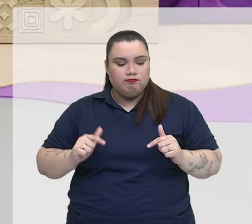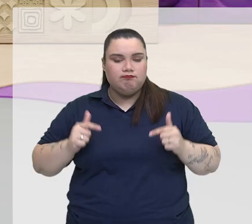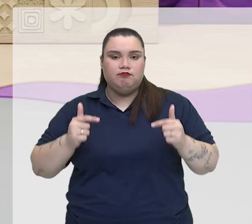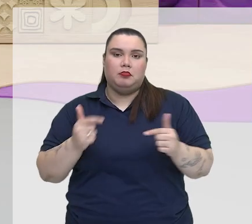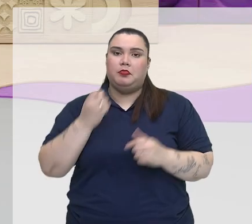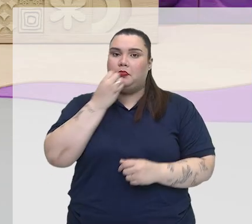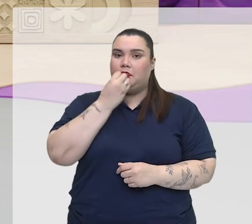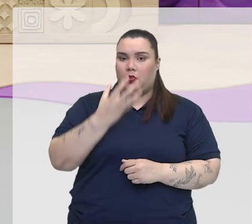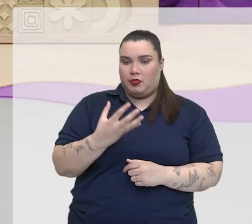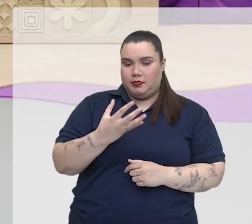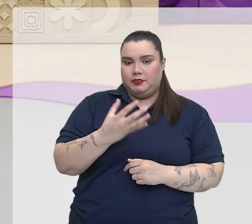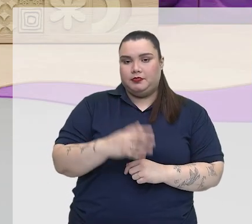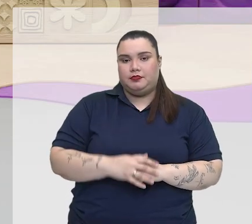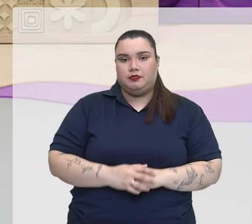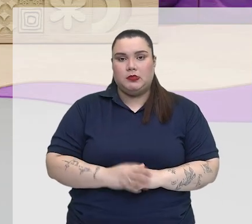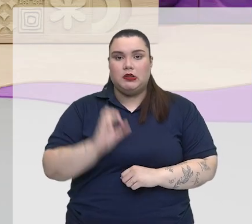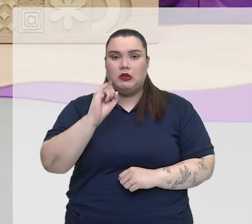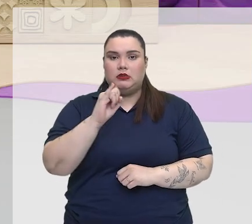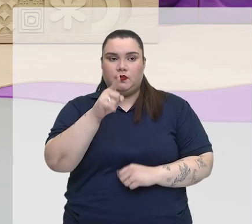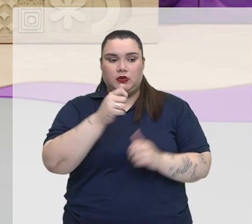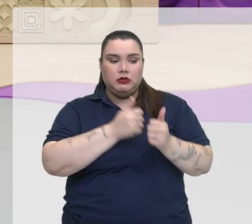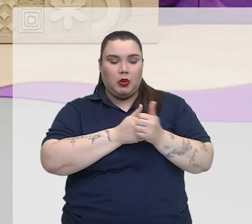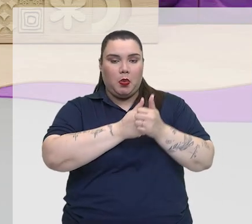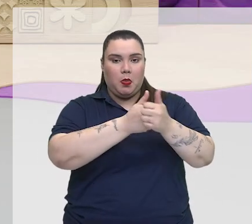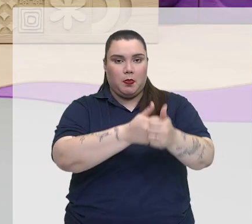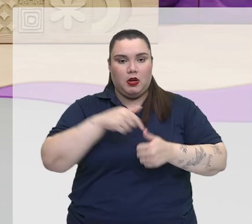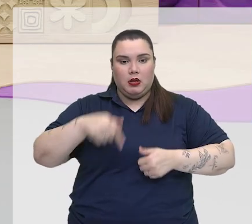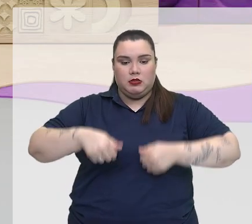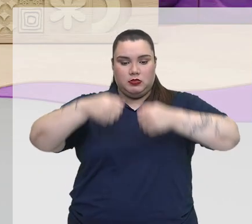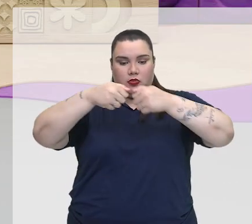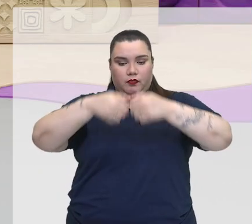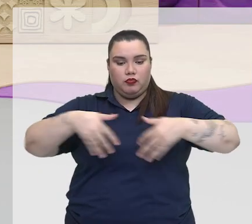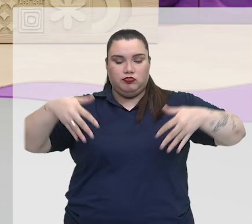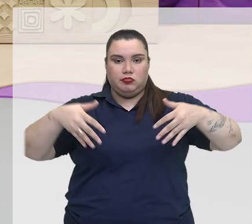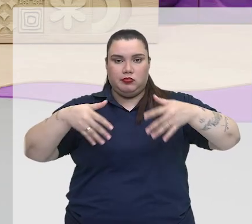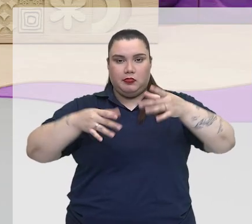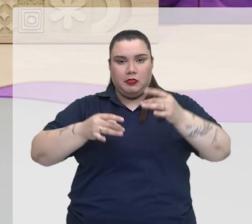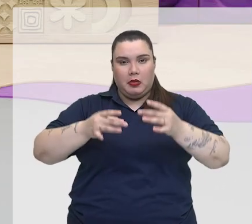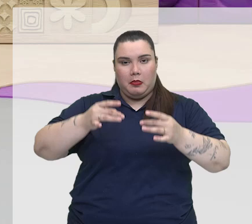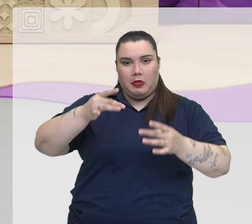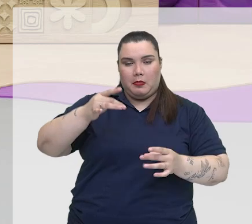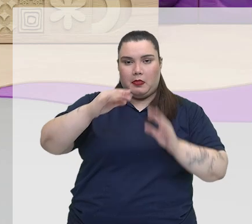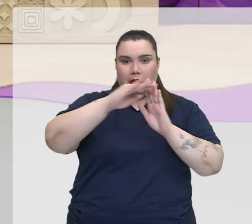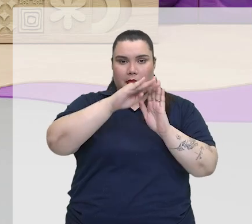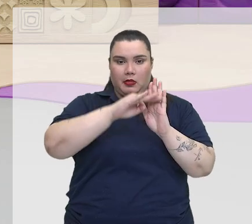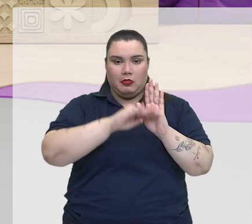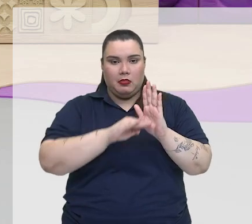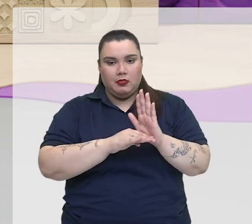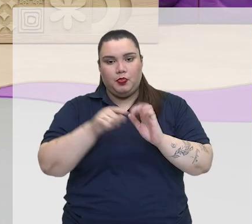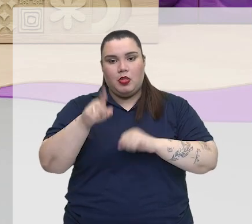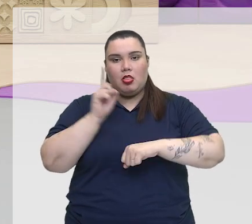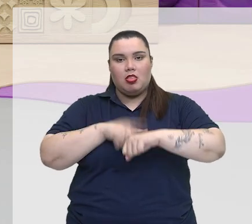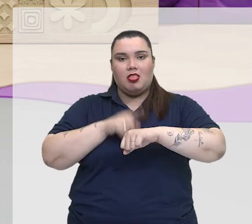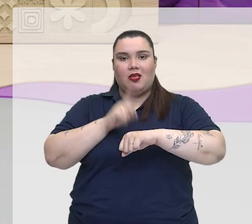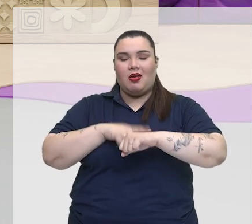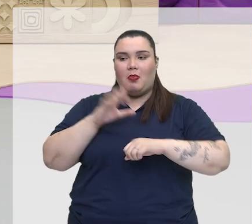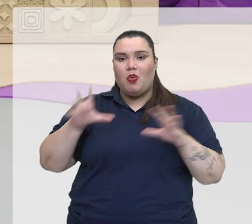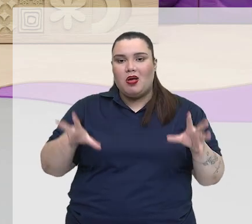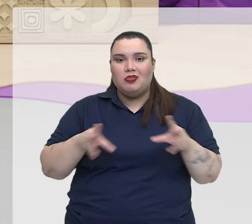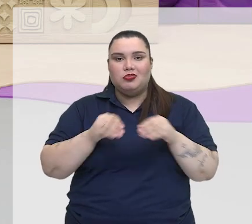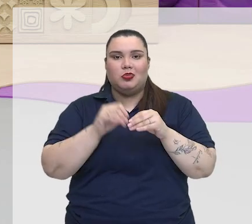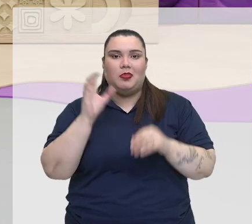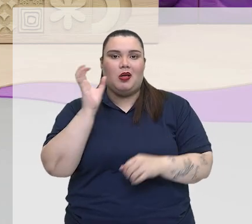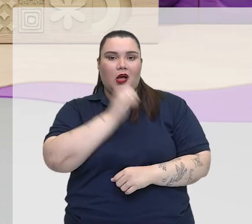olha, ao seguir um fluxograma, que é aquele passo a passo, né? Você otimiza o seu tempo